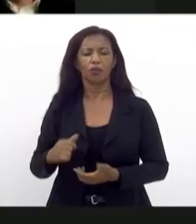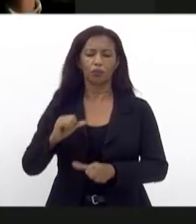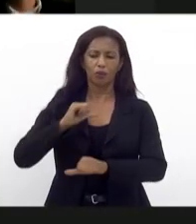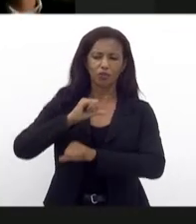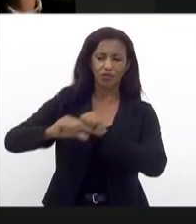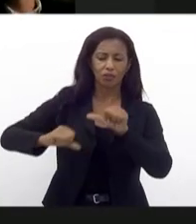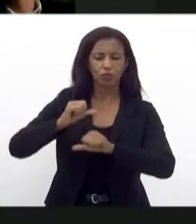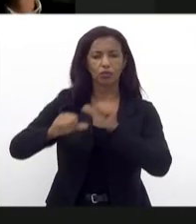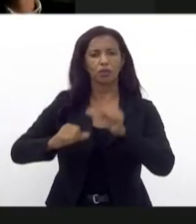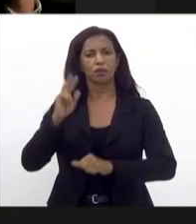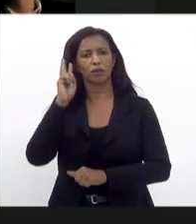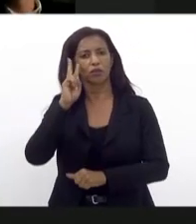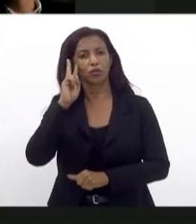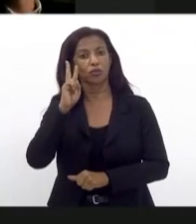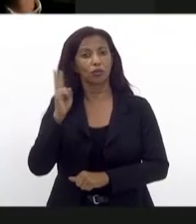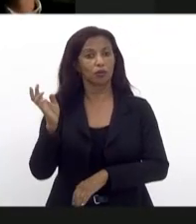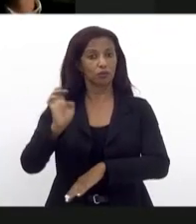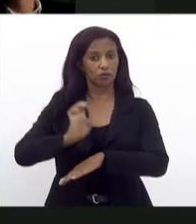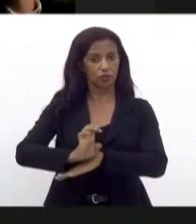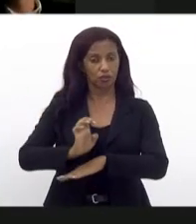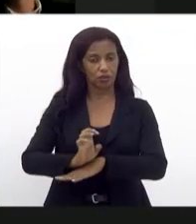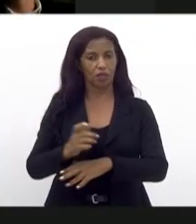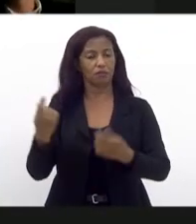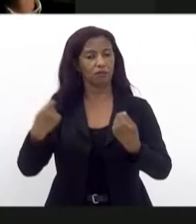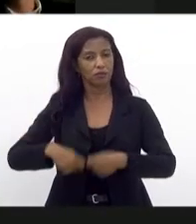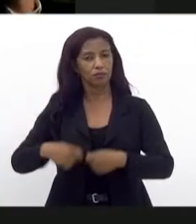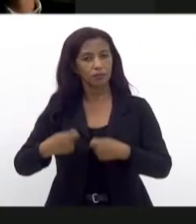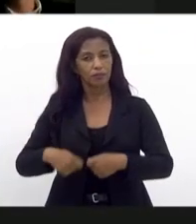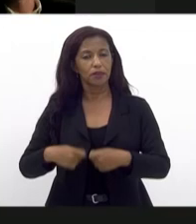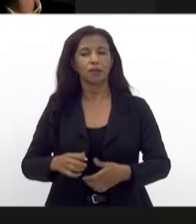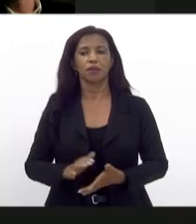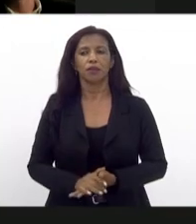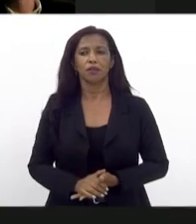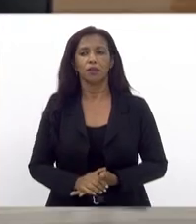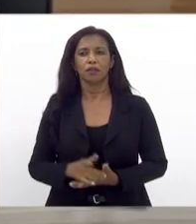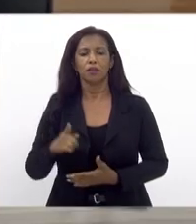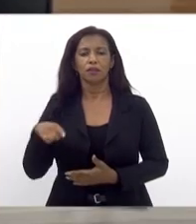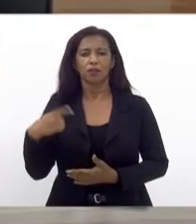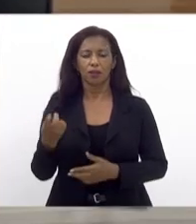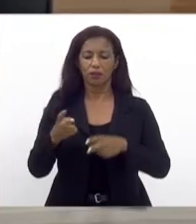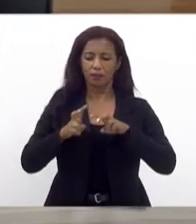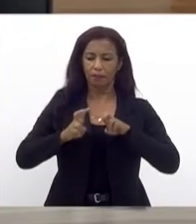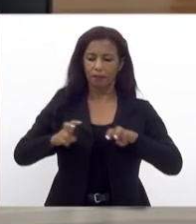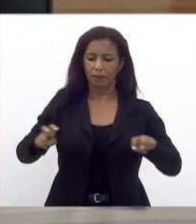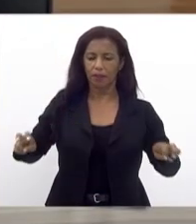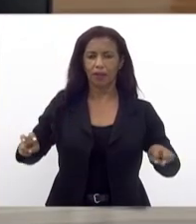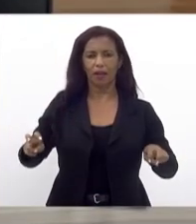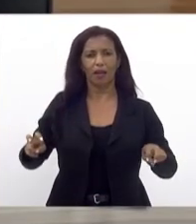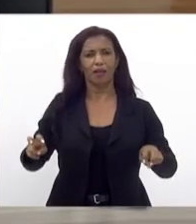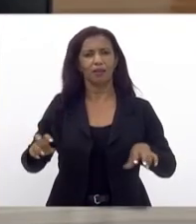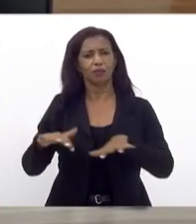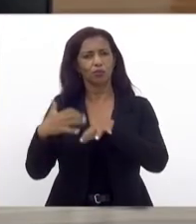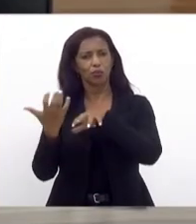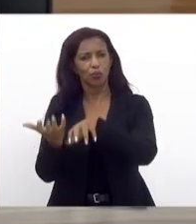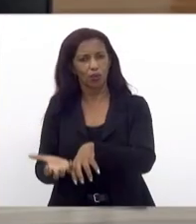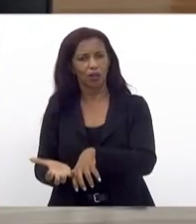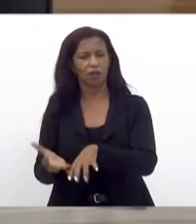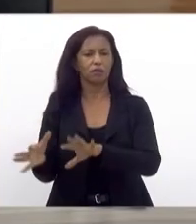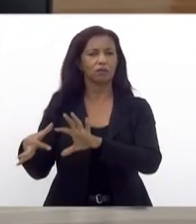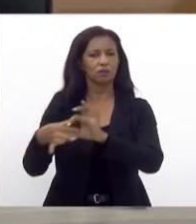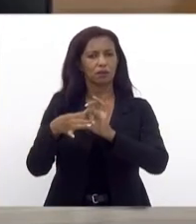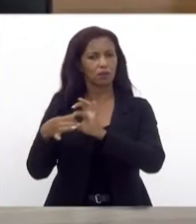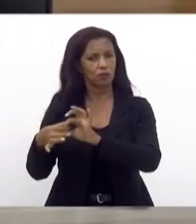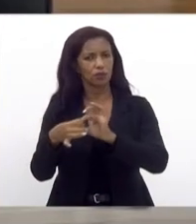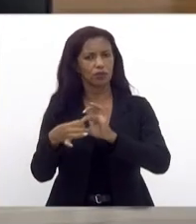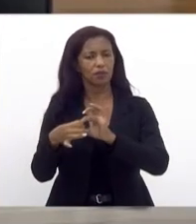mudando a história do Rio aqui, do estado. A gente precisa da nossa bancada no Congresso, da unidade dos senadores,